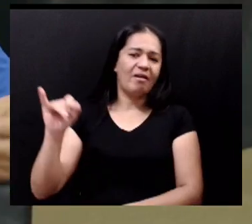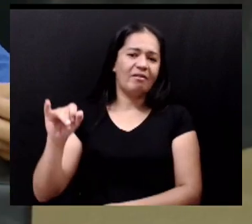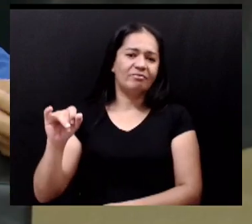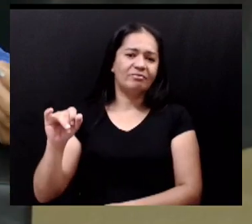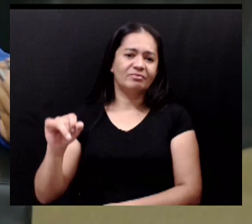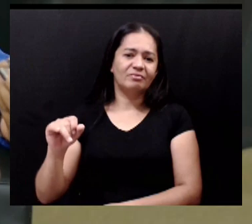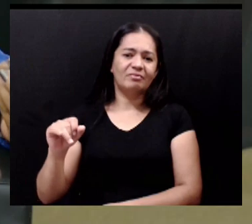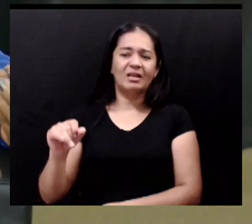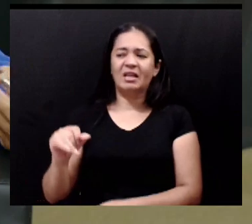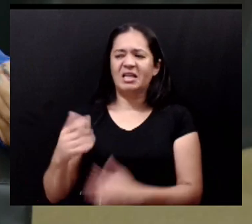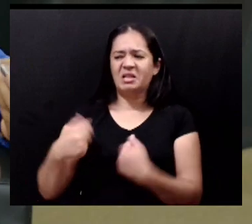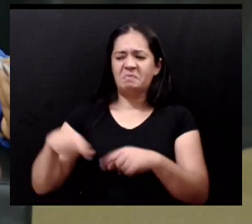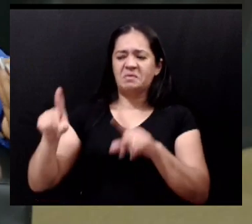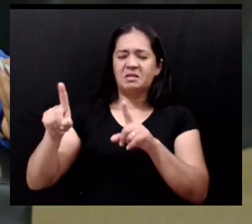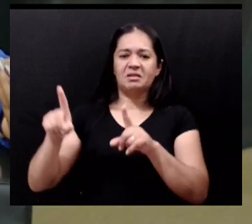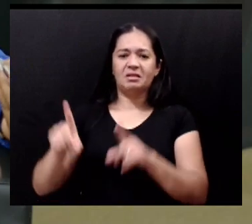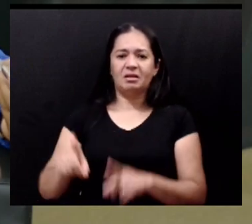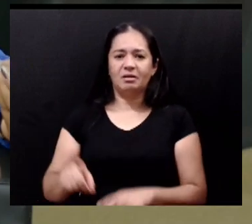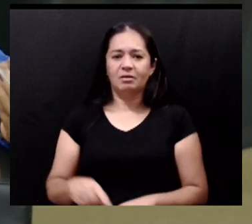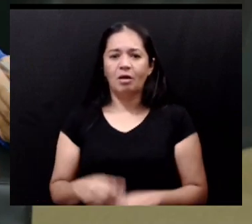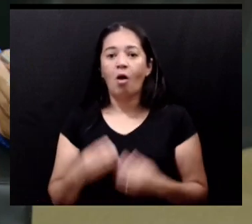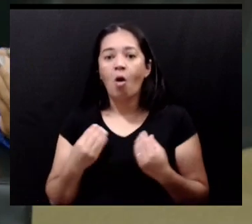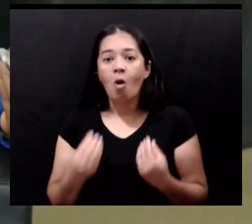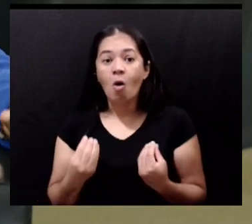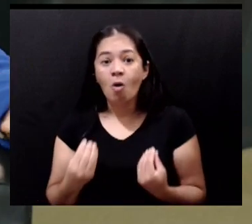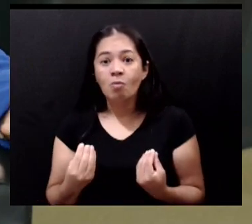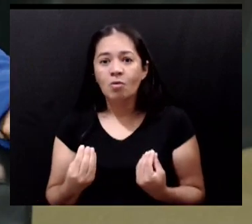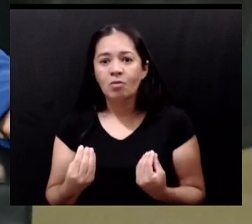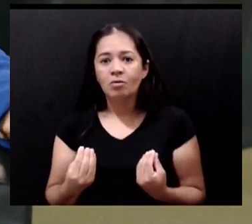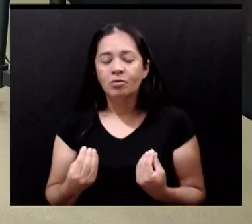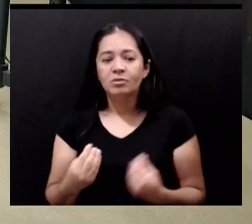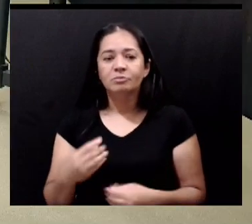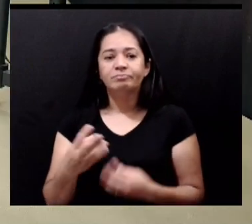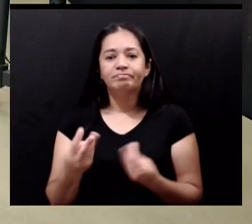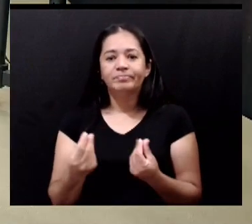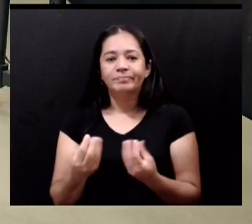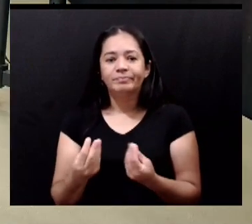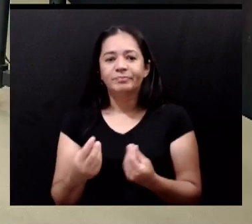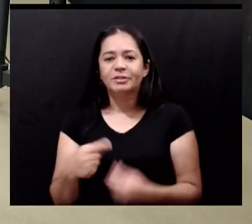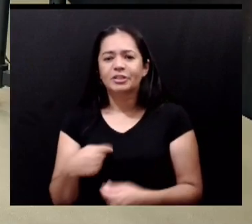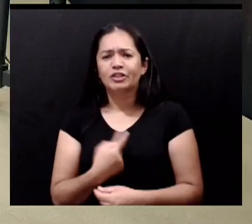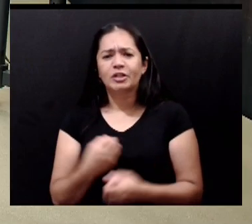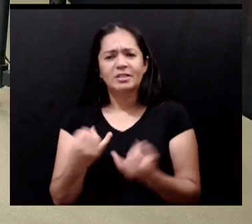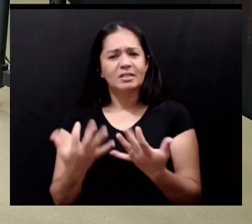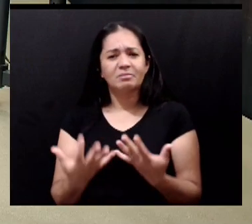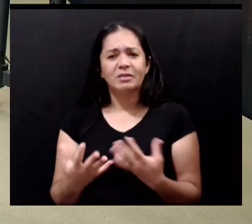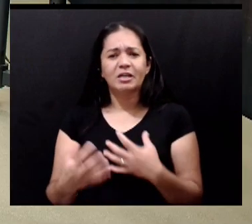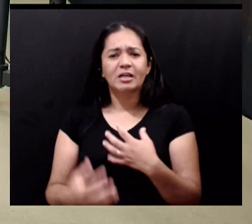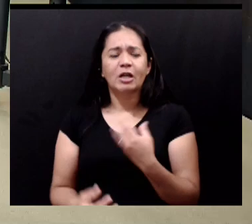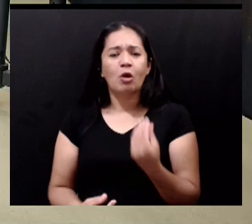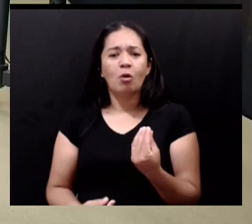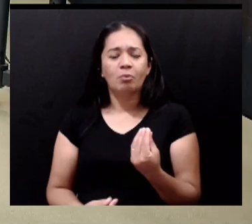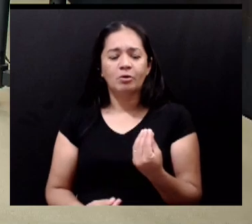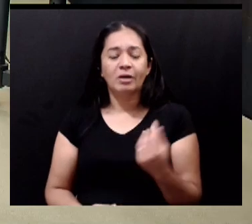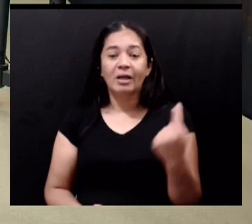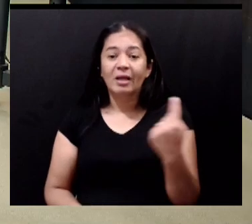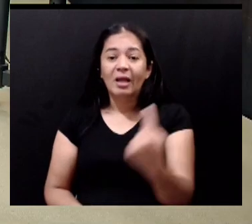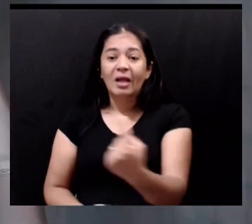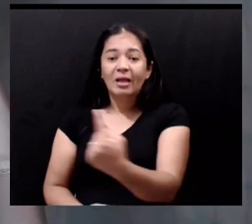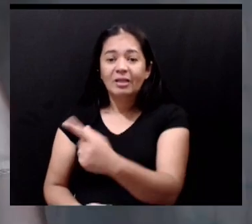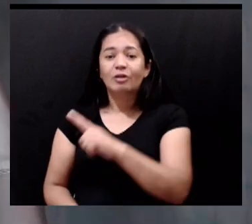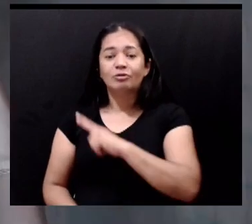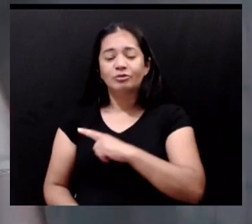assim, né, como a gente explica para as pessoas que cada um tem o seu tempo